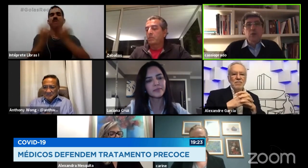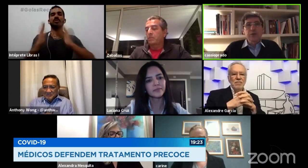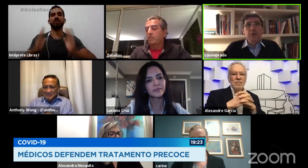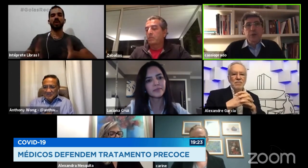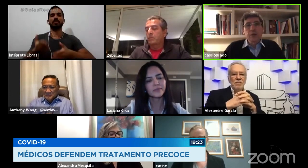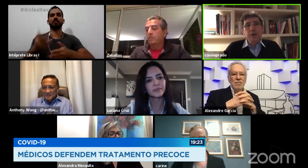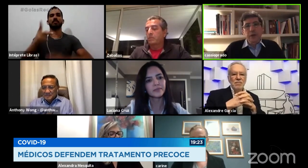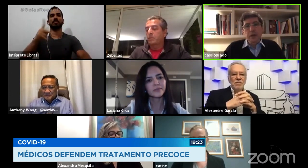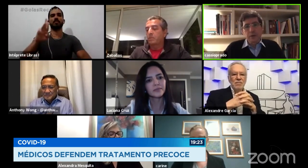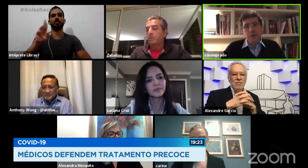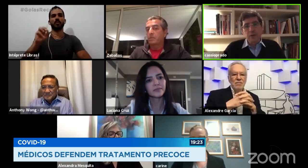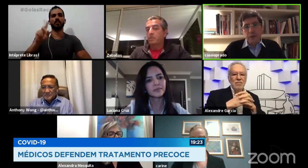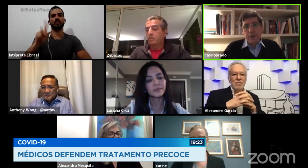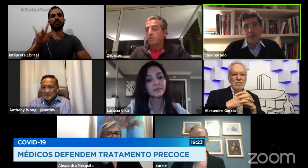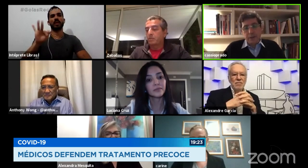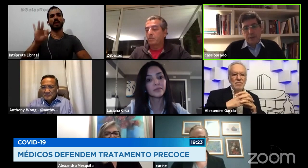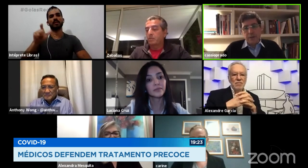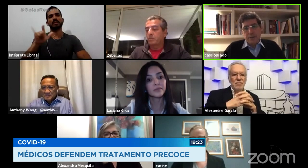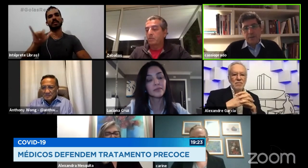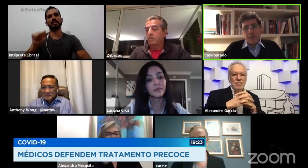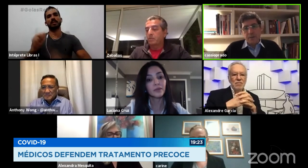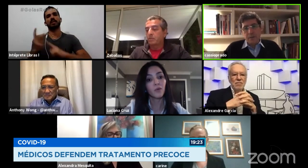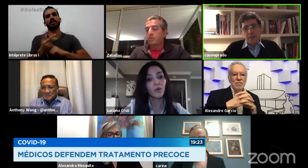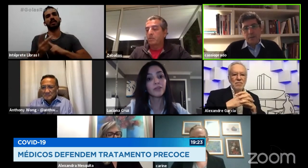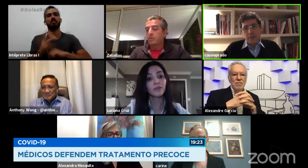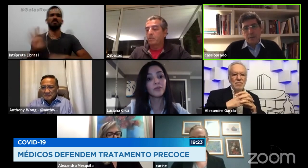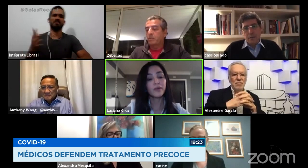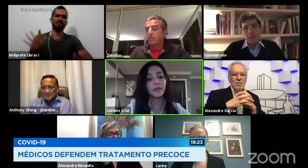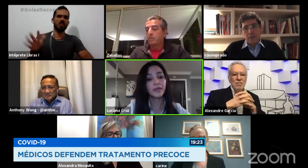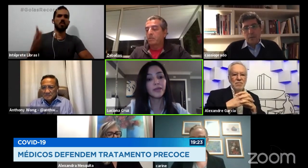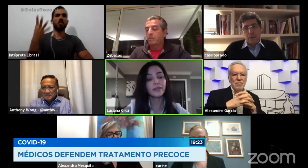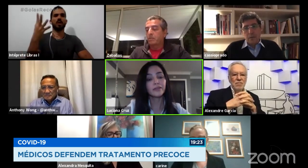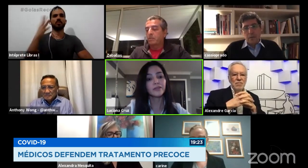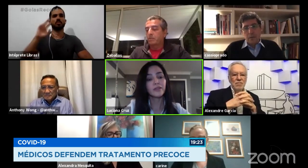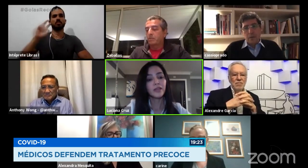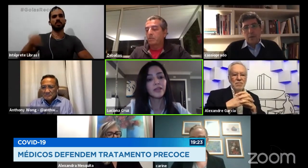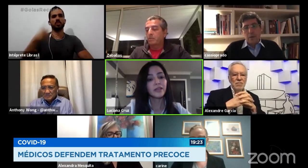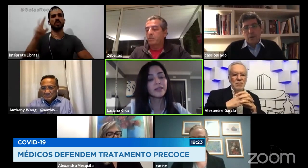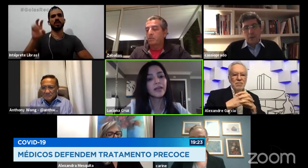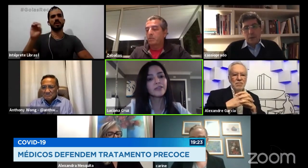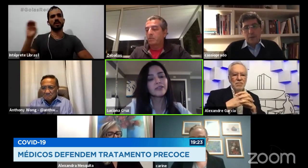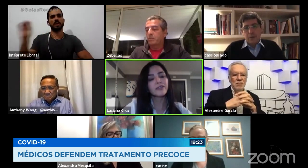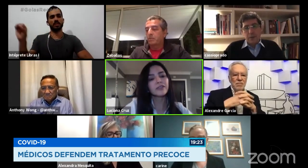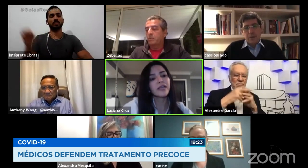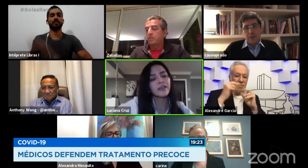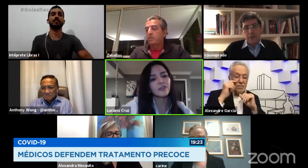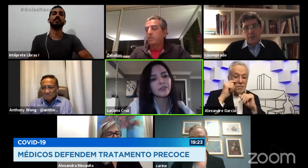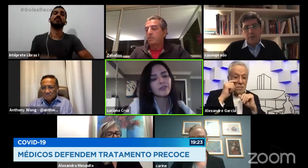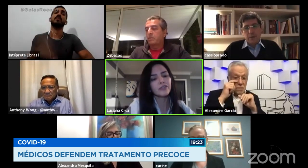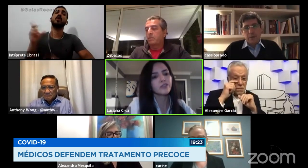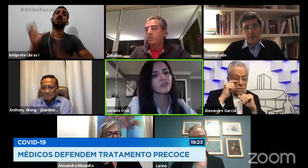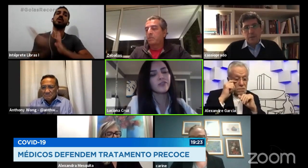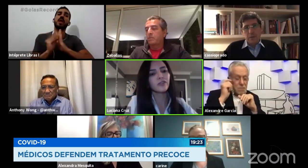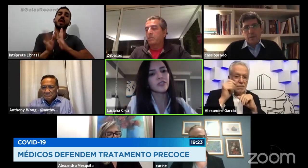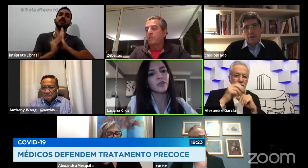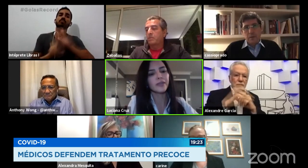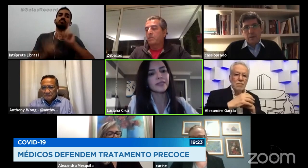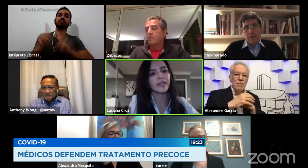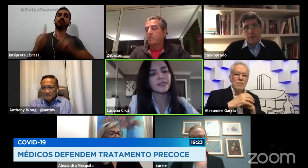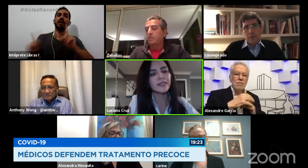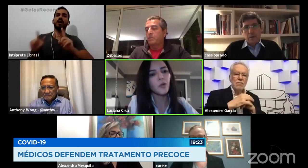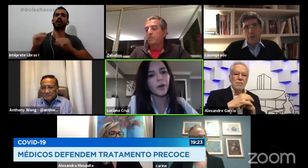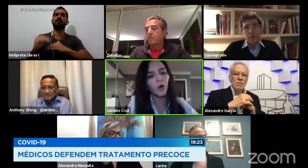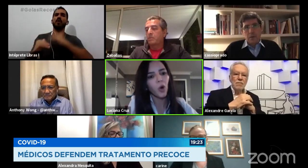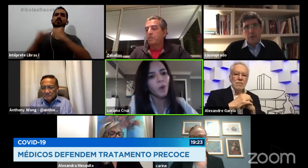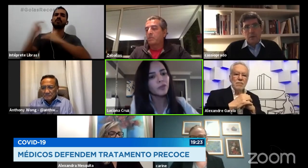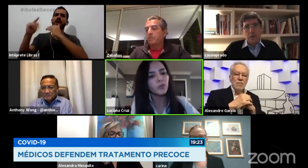acima de 4.500 contactantes e quatro mil quinhentos e que eu tinha a respeito disso